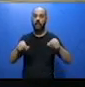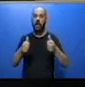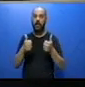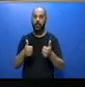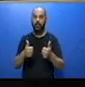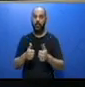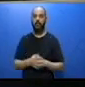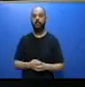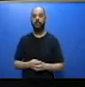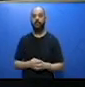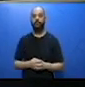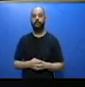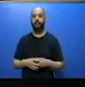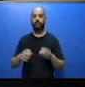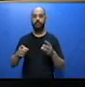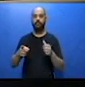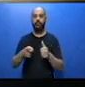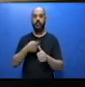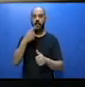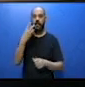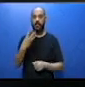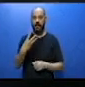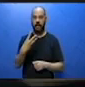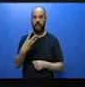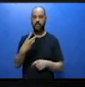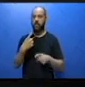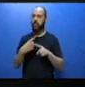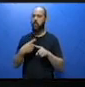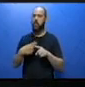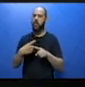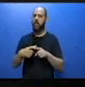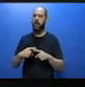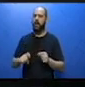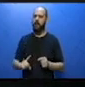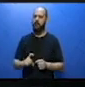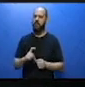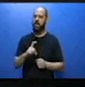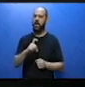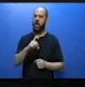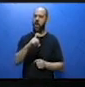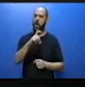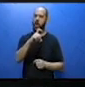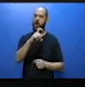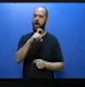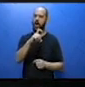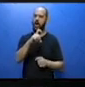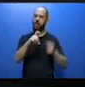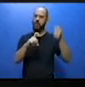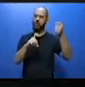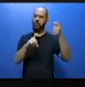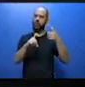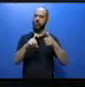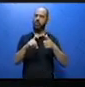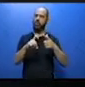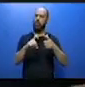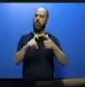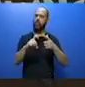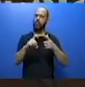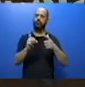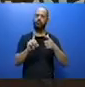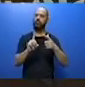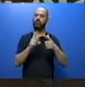Número 3. Por que as minhocas não podem ficar expostas à luz solar? Pensa na pele